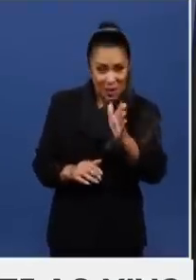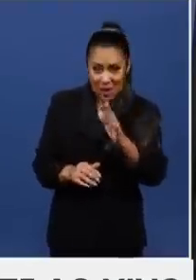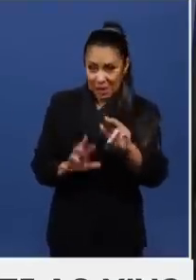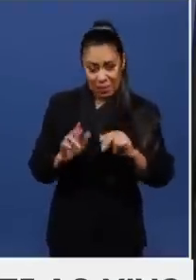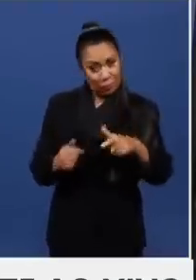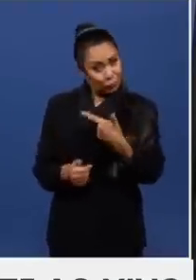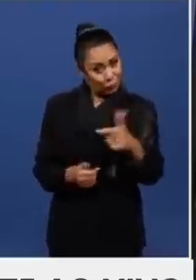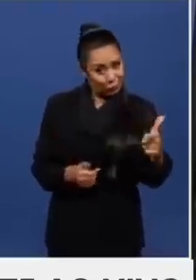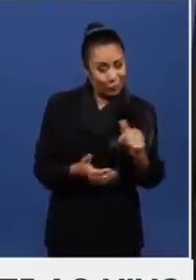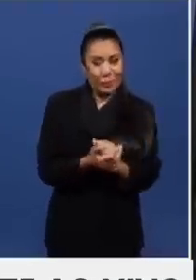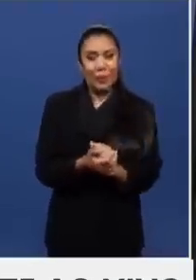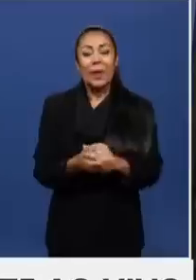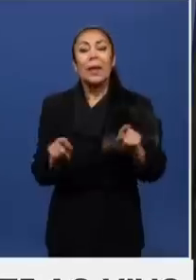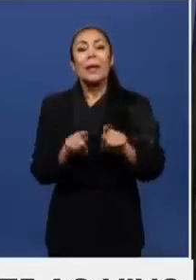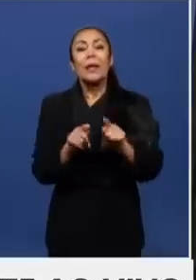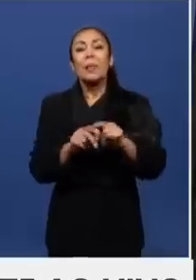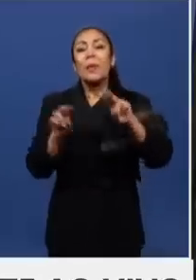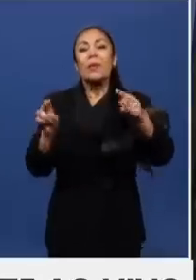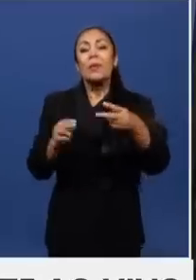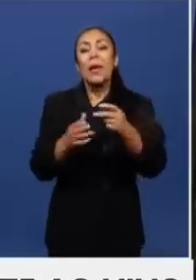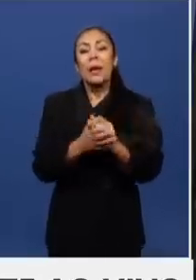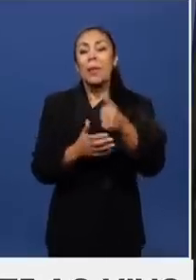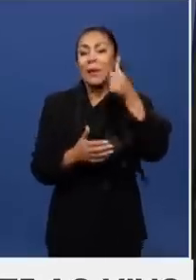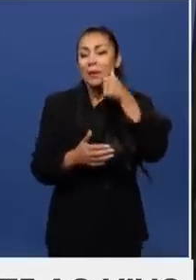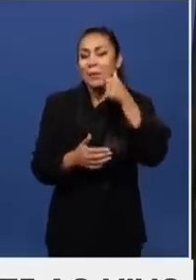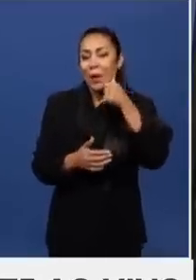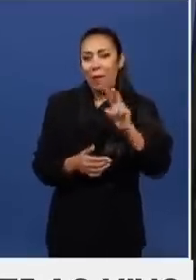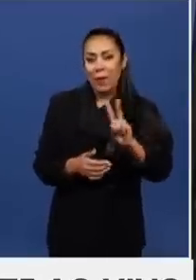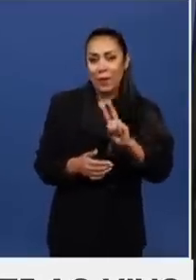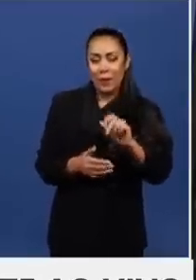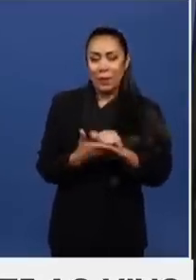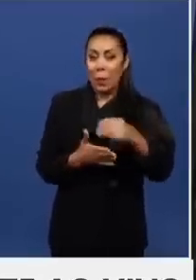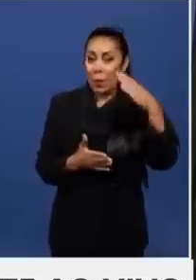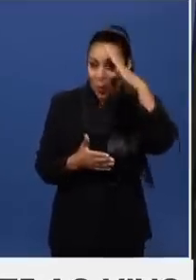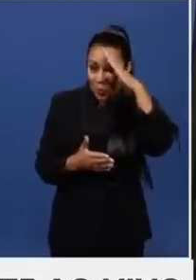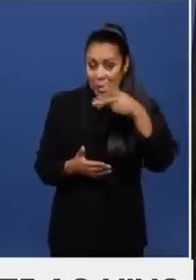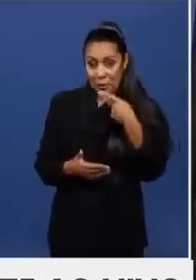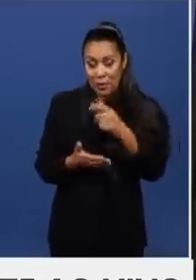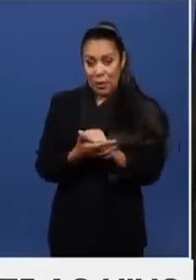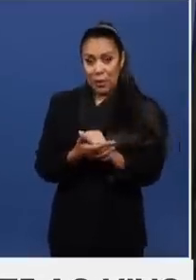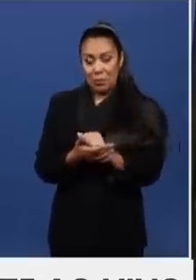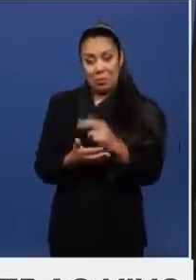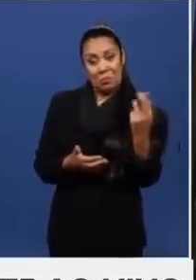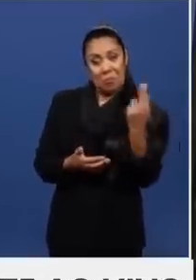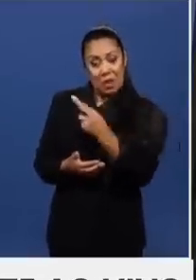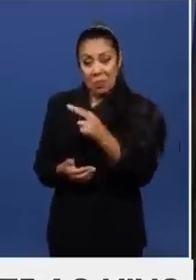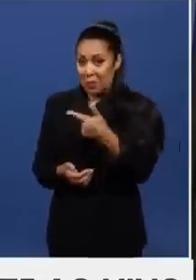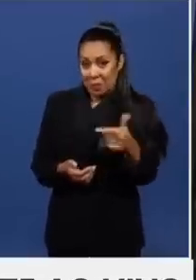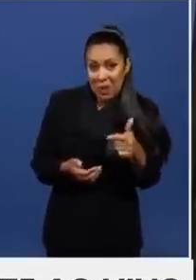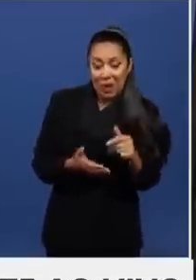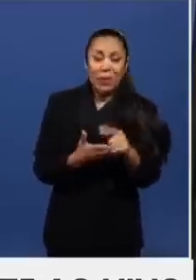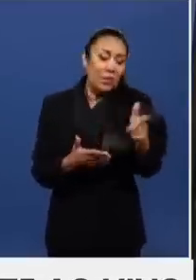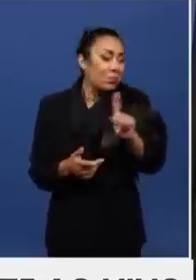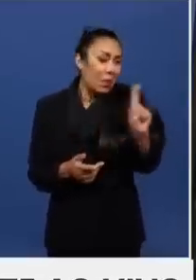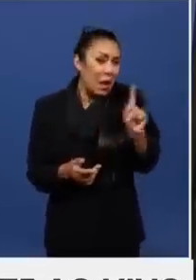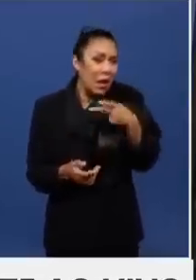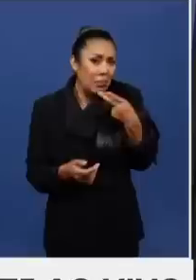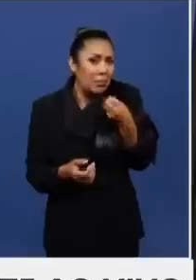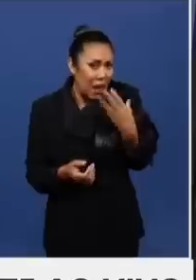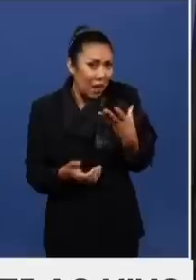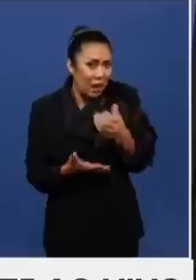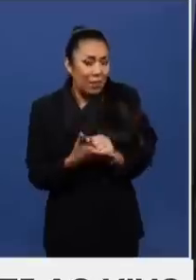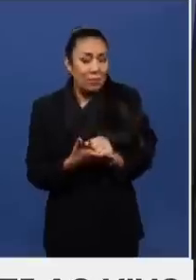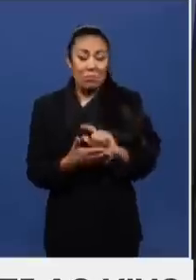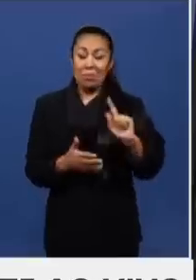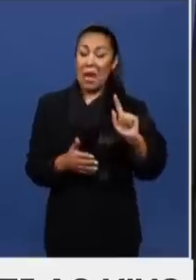tema das meninas venezuelanas por parte do presidente Bolsonaro, né? Não houve nenhuma réplica. O que você achou? Ele saiu bem? Eu acho que ele